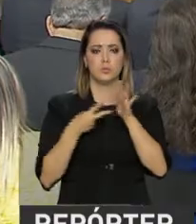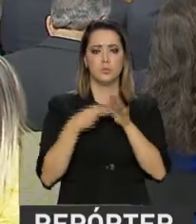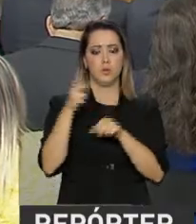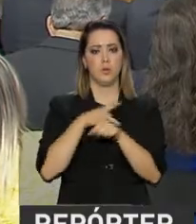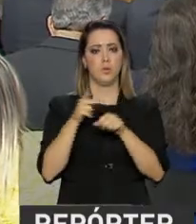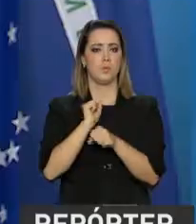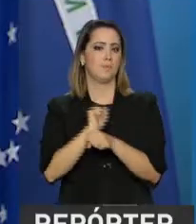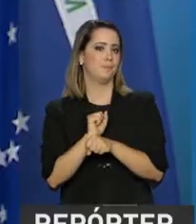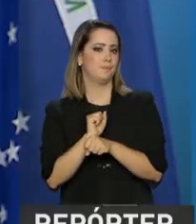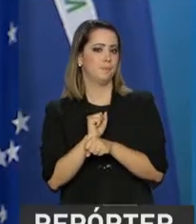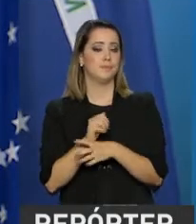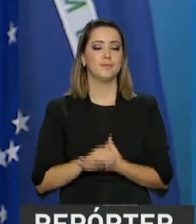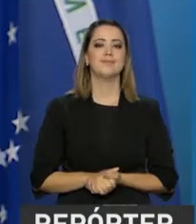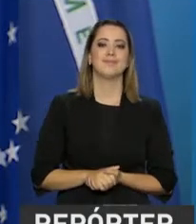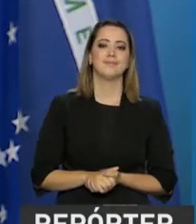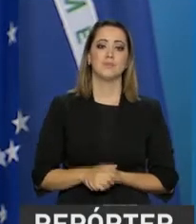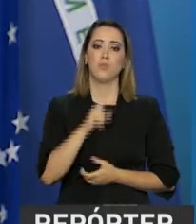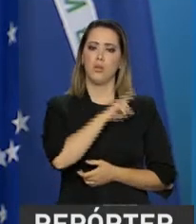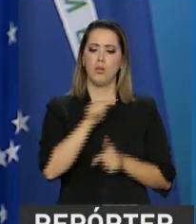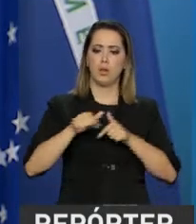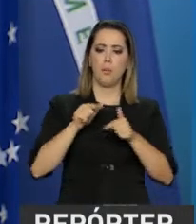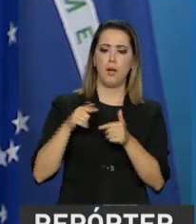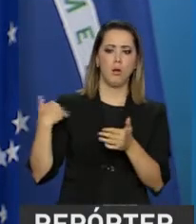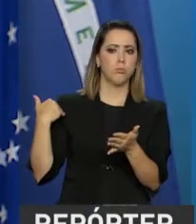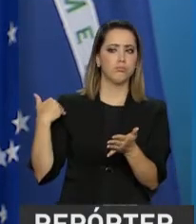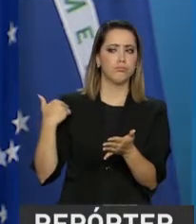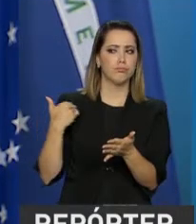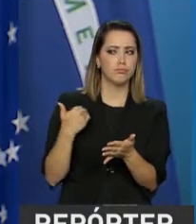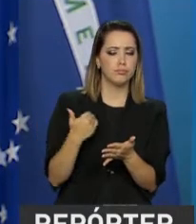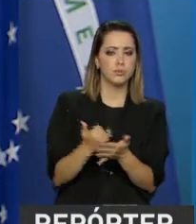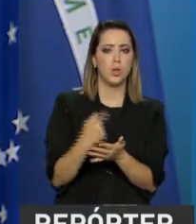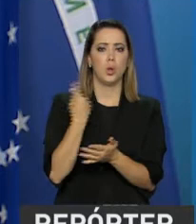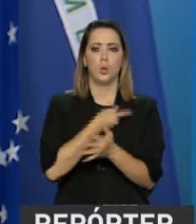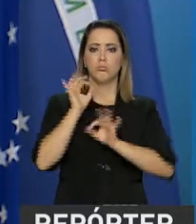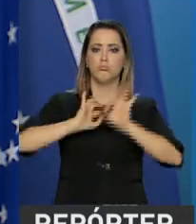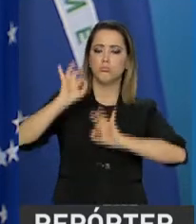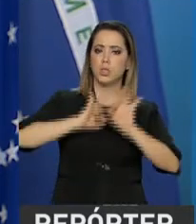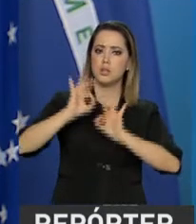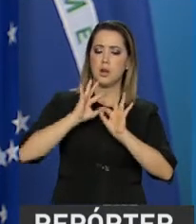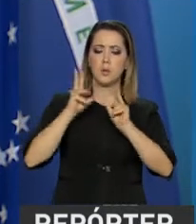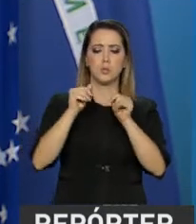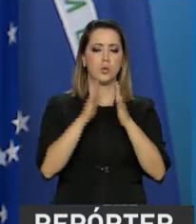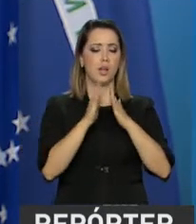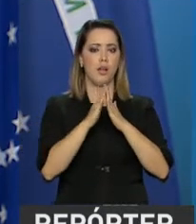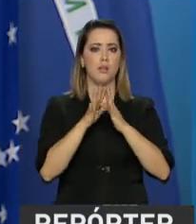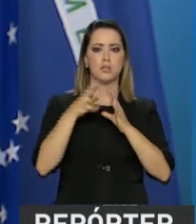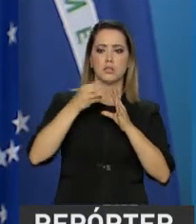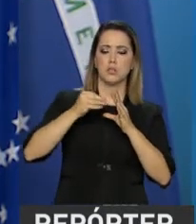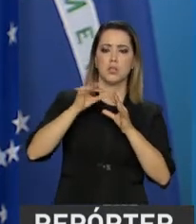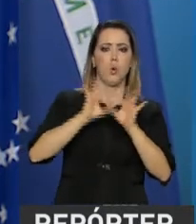não parou é o trabalho seleciona atrás quando começamos a pôr ordem na casa para